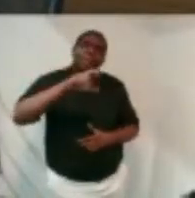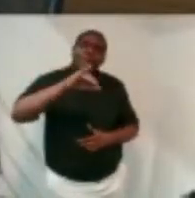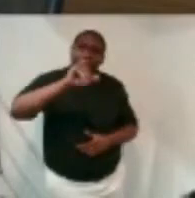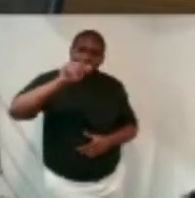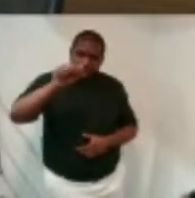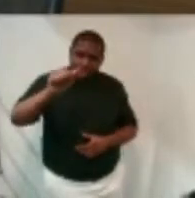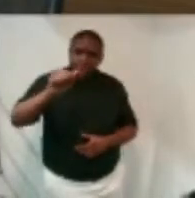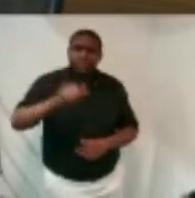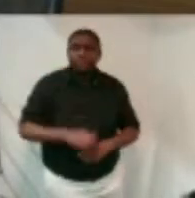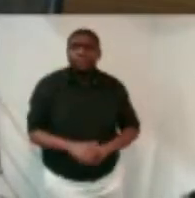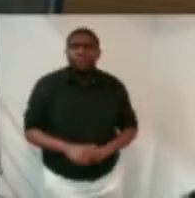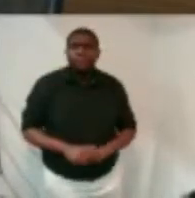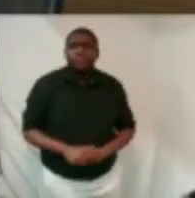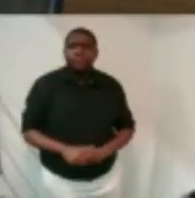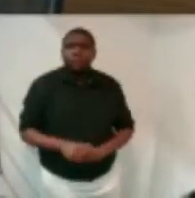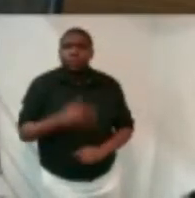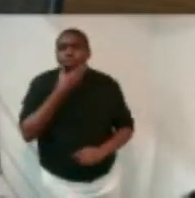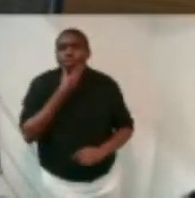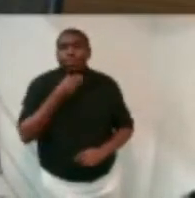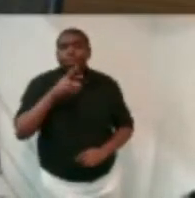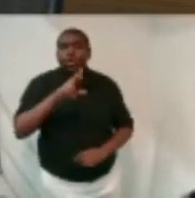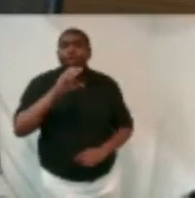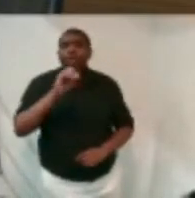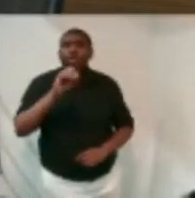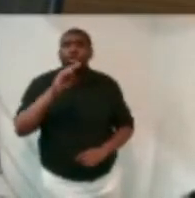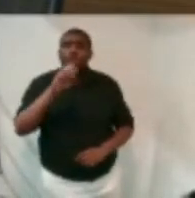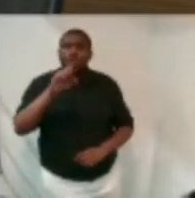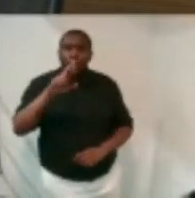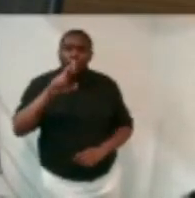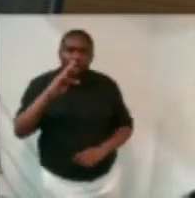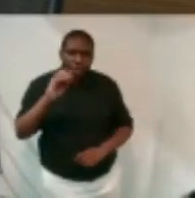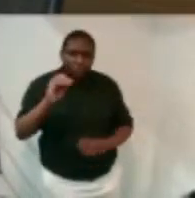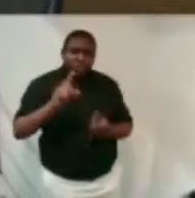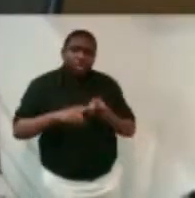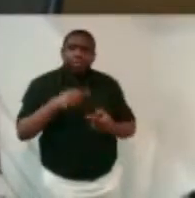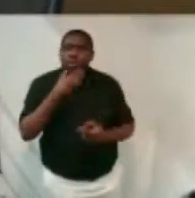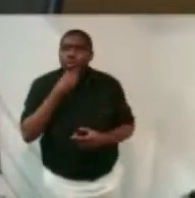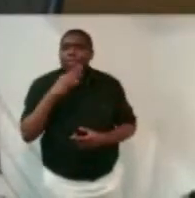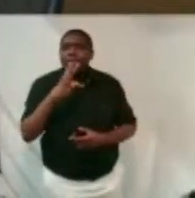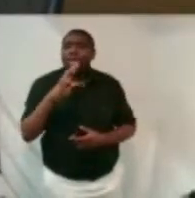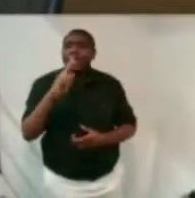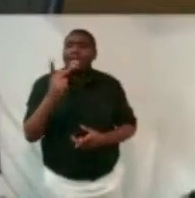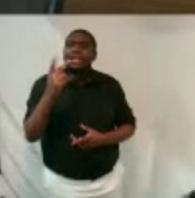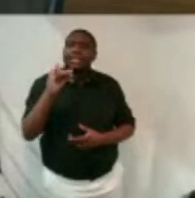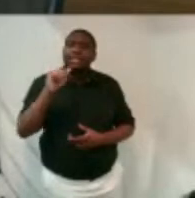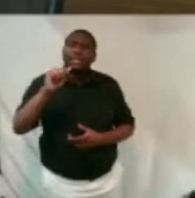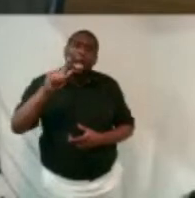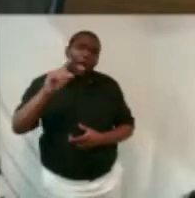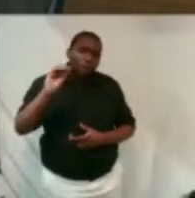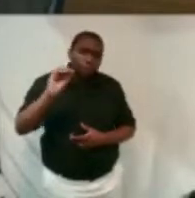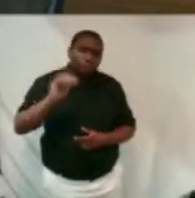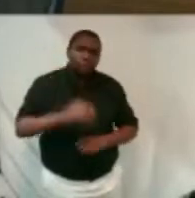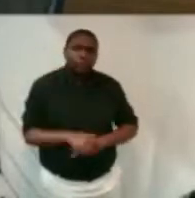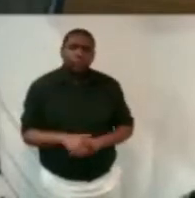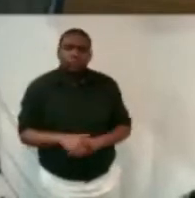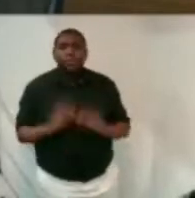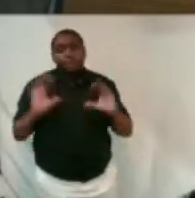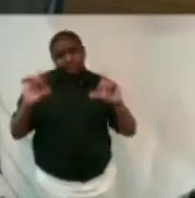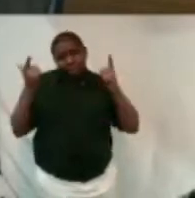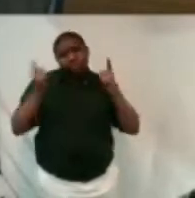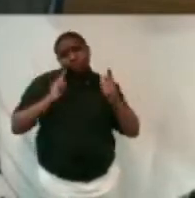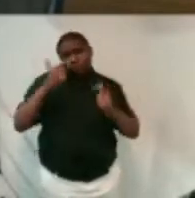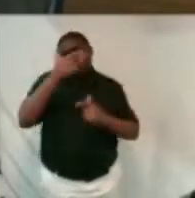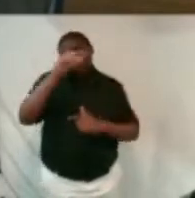Lopes Aliaga, o Roberto Carlos Batista e o Tiago Gonçalves Veras. Claro que nós temos